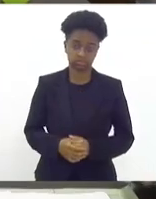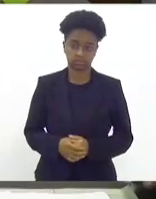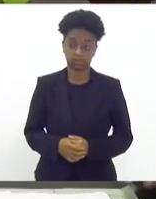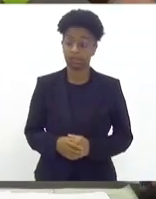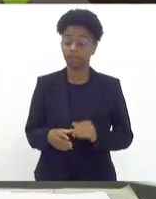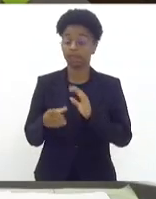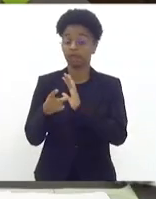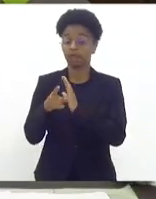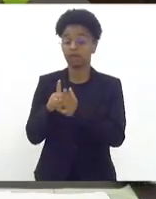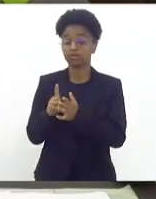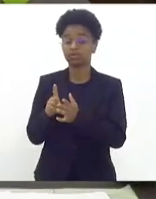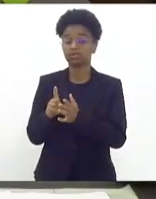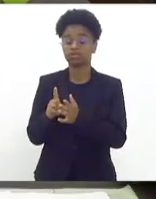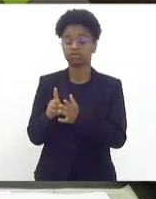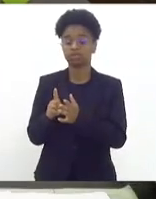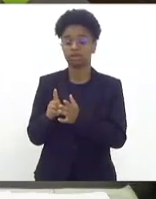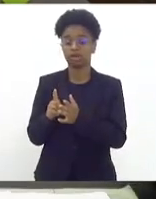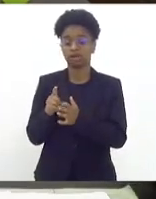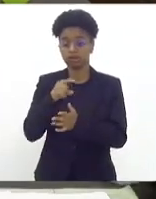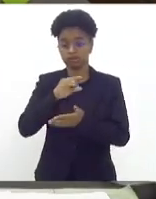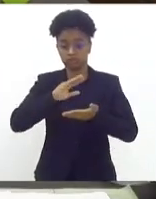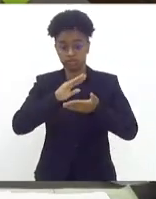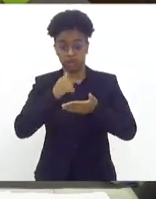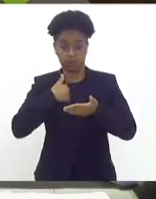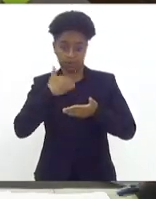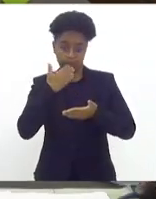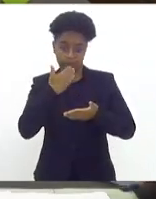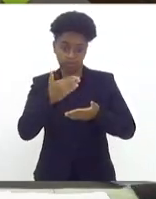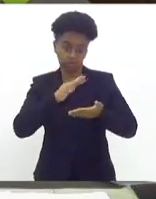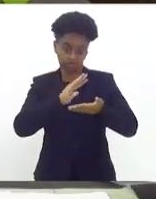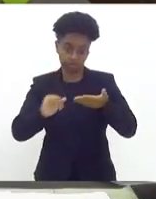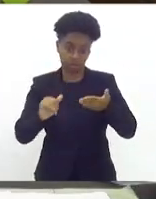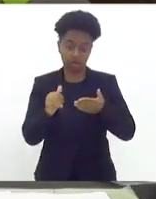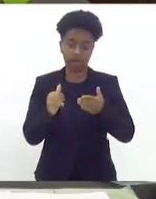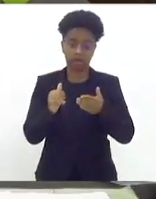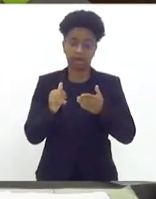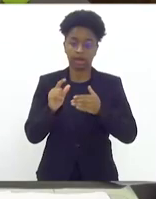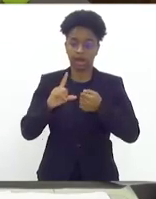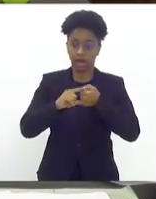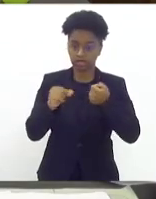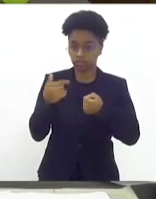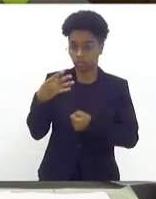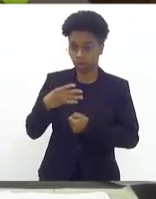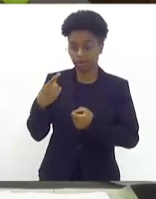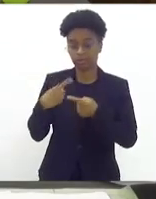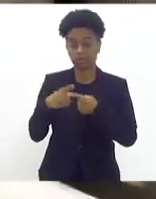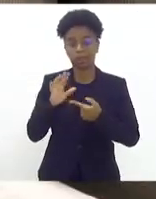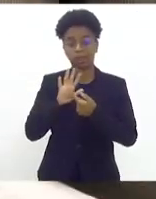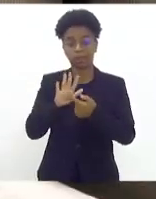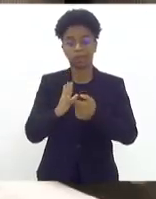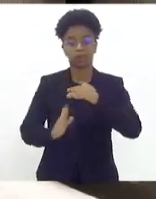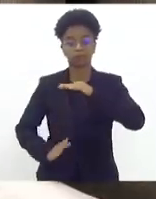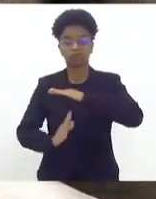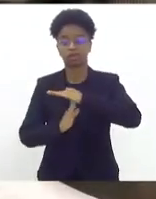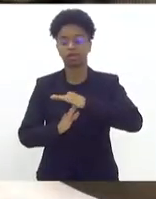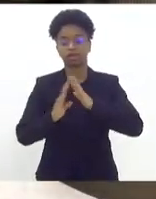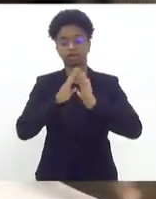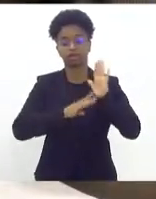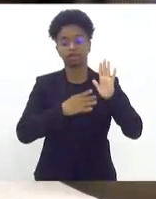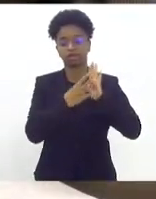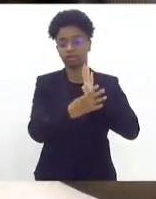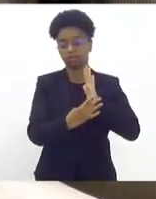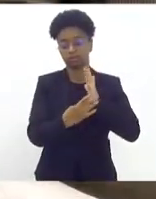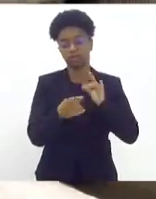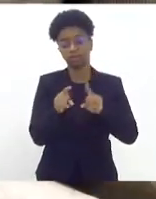Vossa Excelência suprimir o artigo 4º, que dá prazo. A gente tinha combinado não dar prazo.